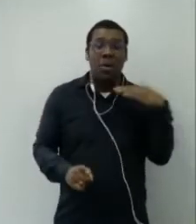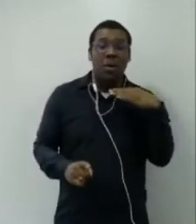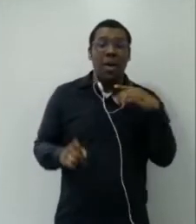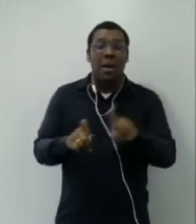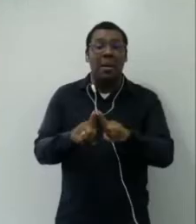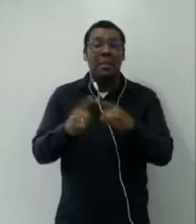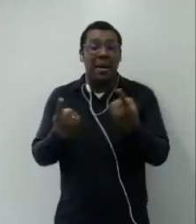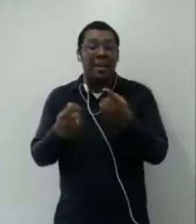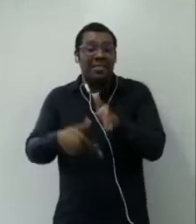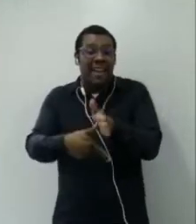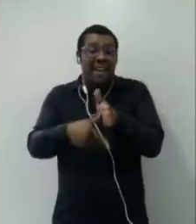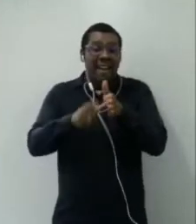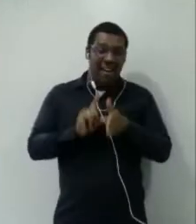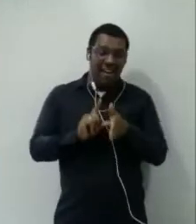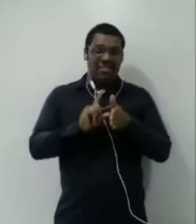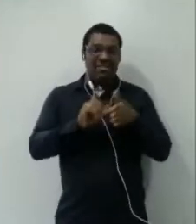amigo.